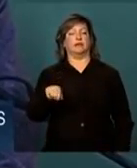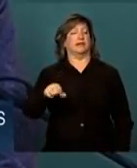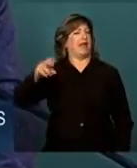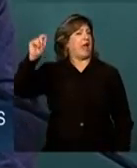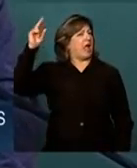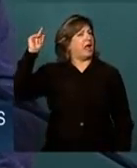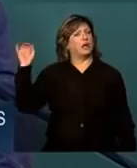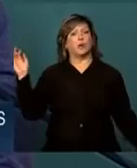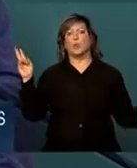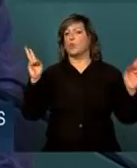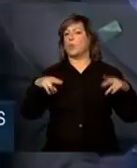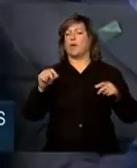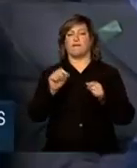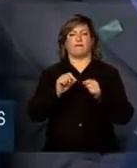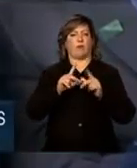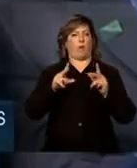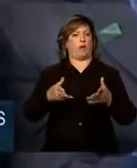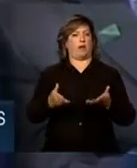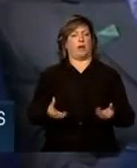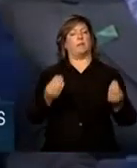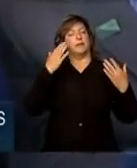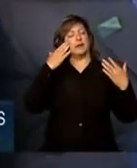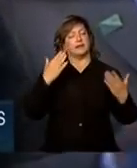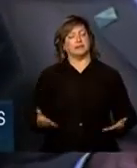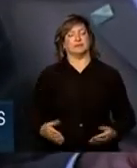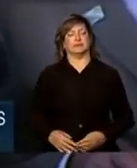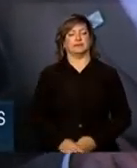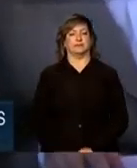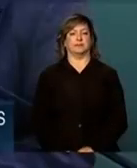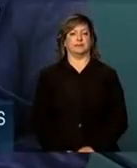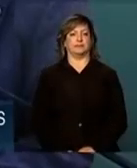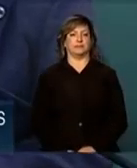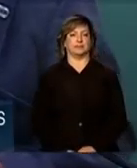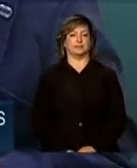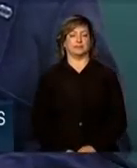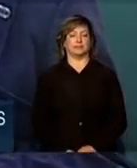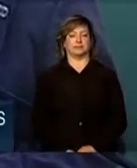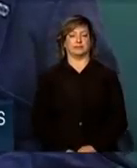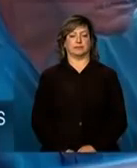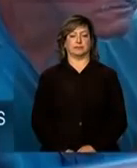tanto para atravessar uma seca. Muito obrigado, senhores.